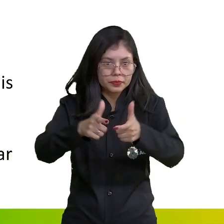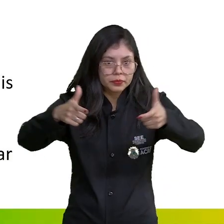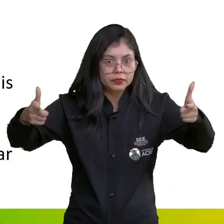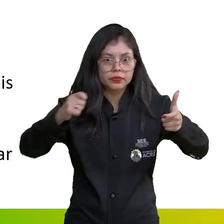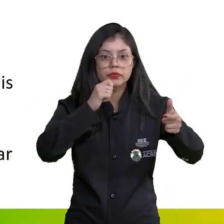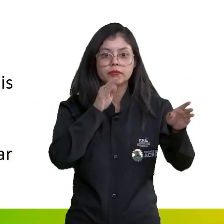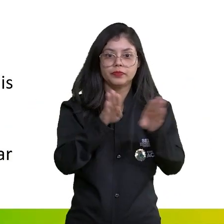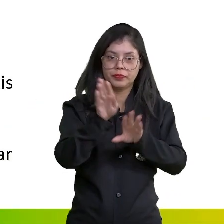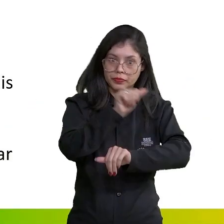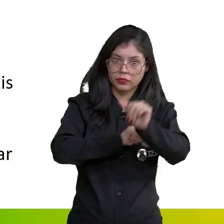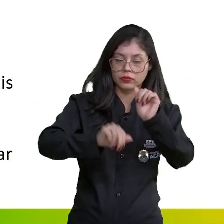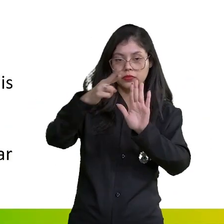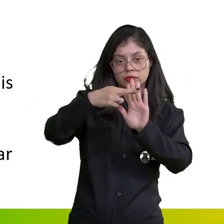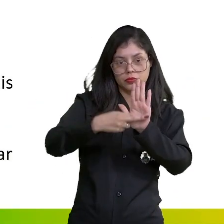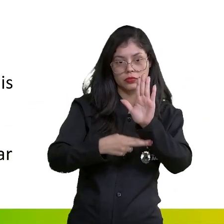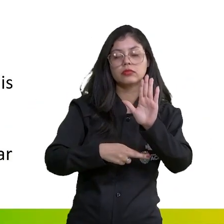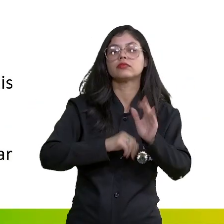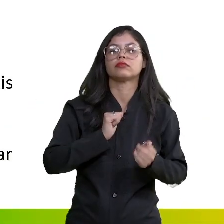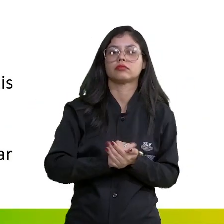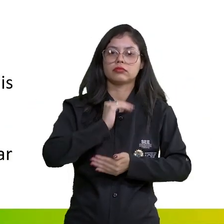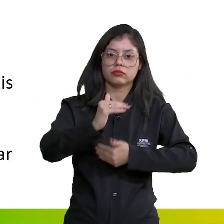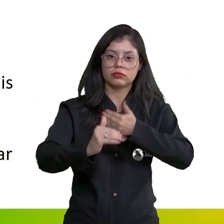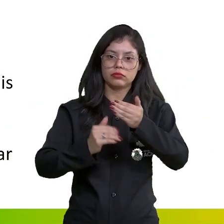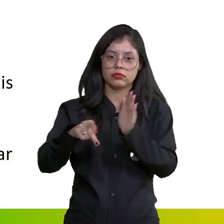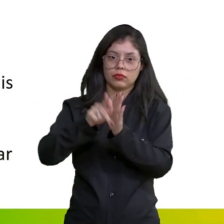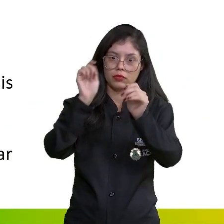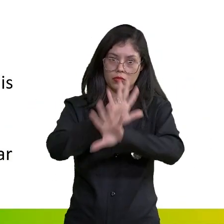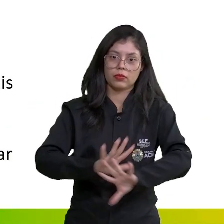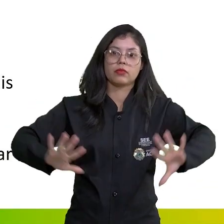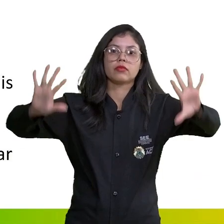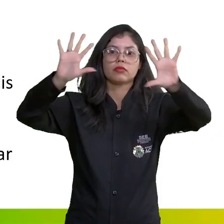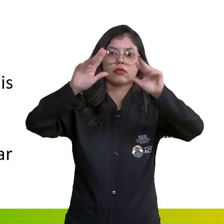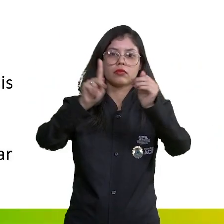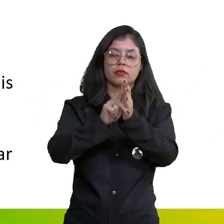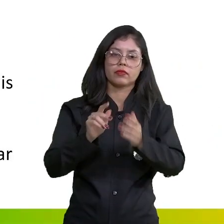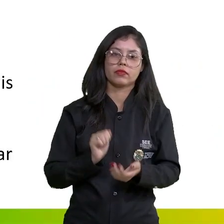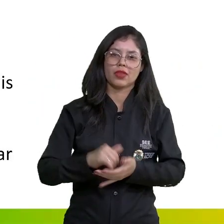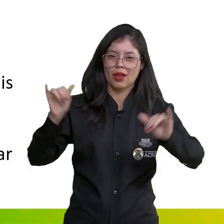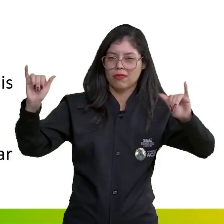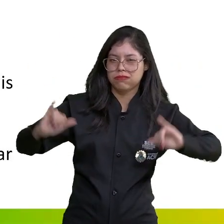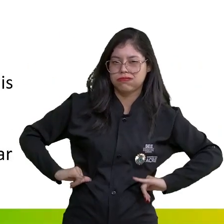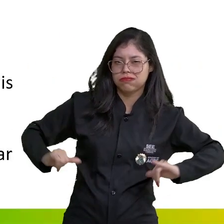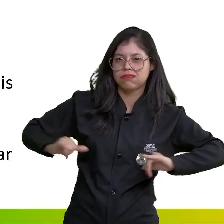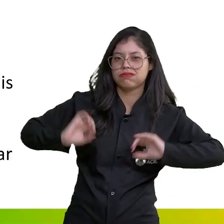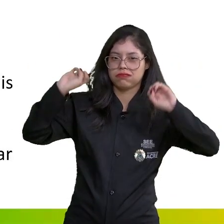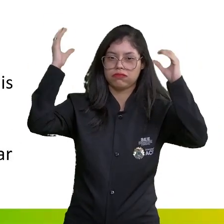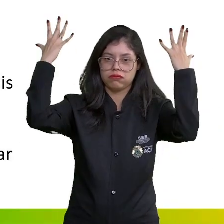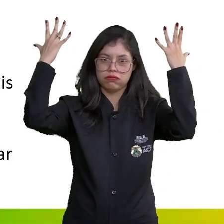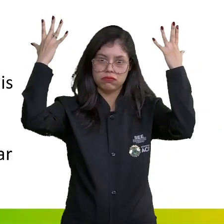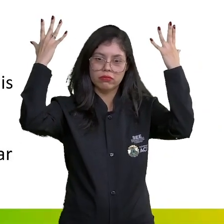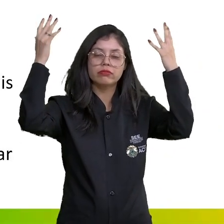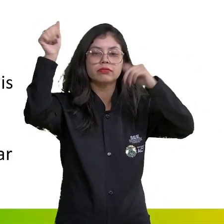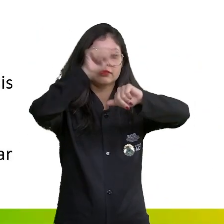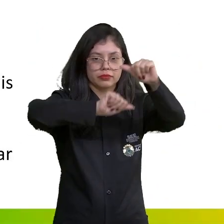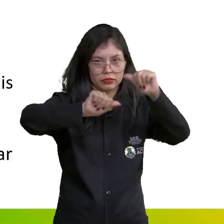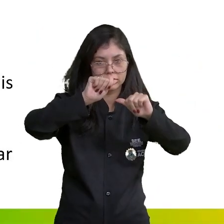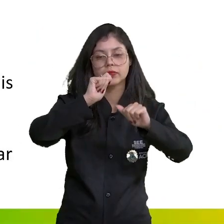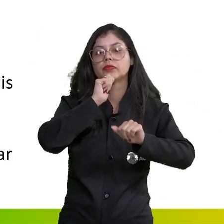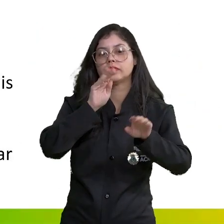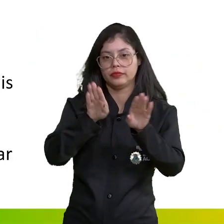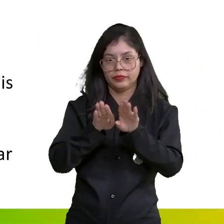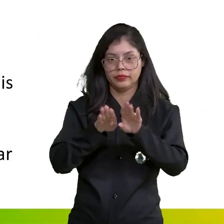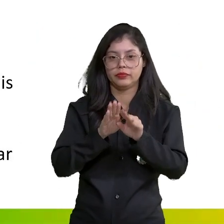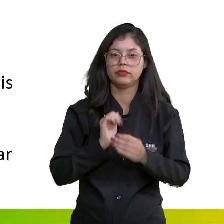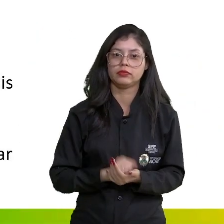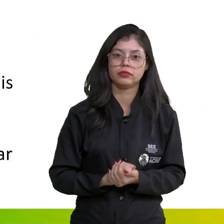também muda padrões de circulação de ar no clima, ou seja, a gente sofre com mudanças climáticas, né, e mudanças